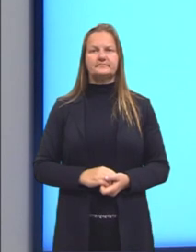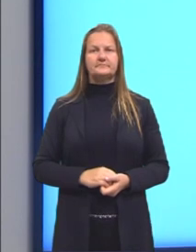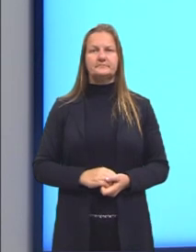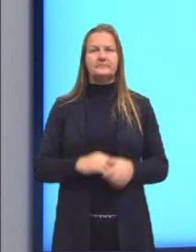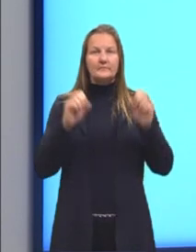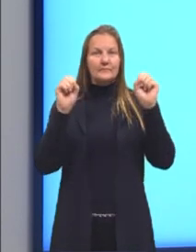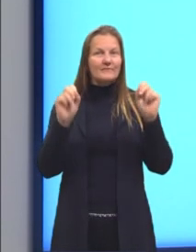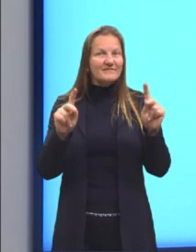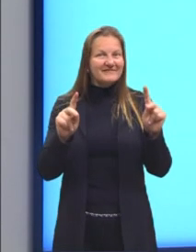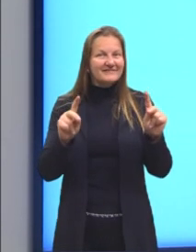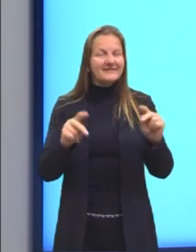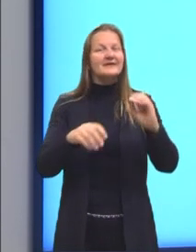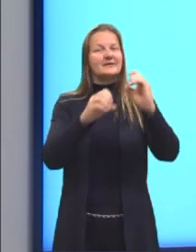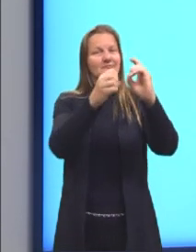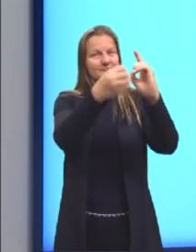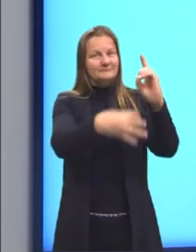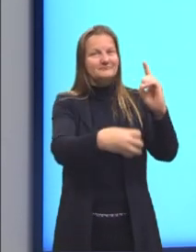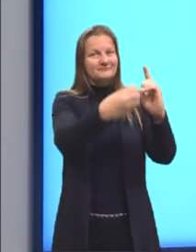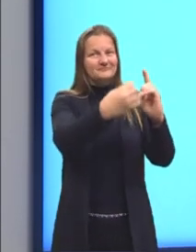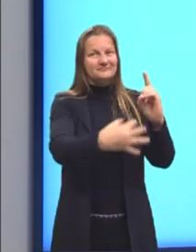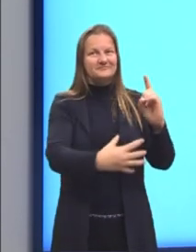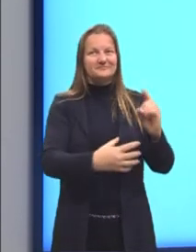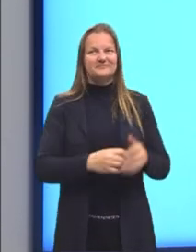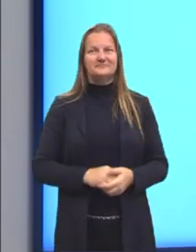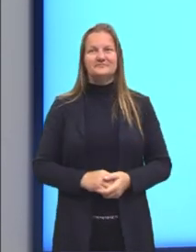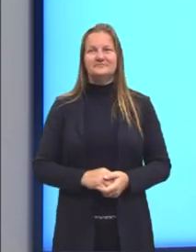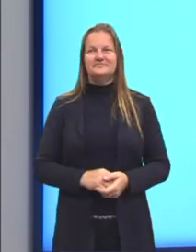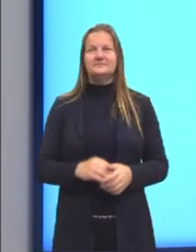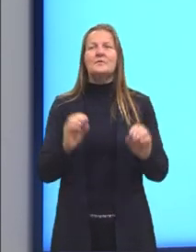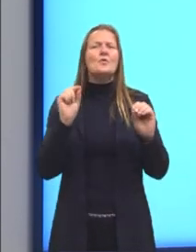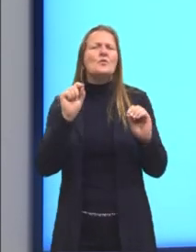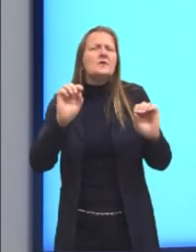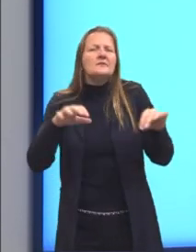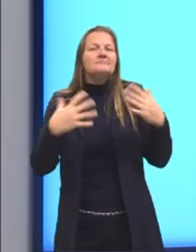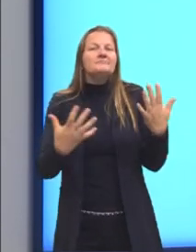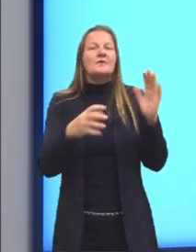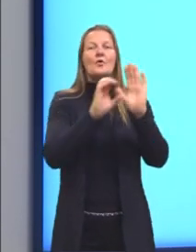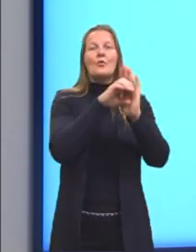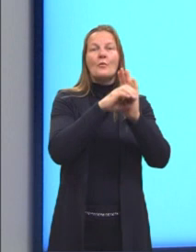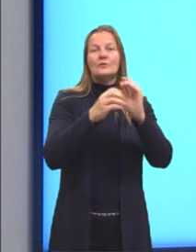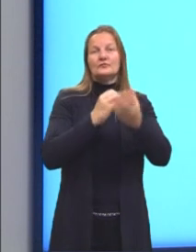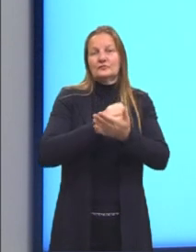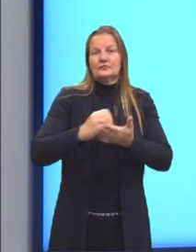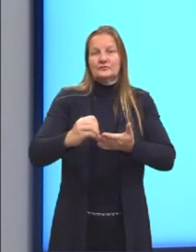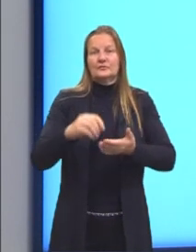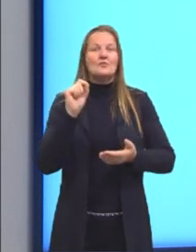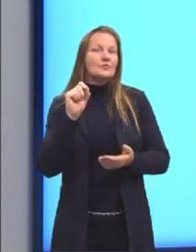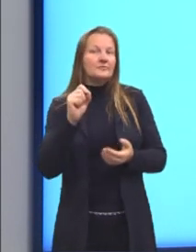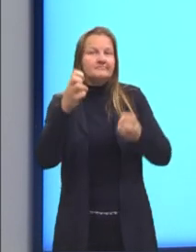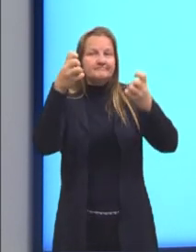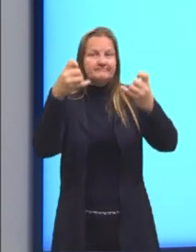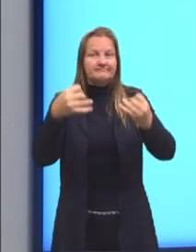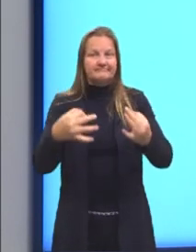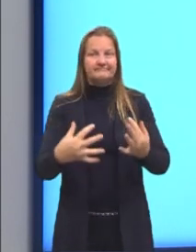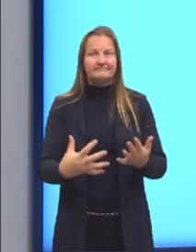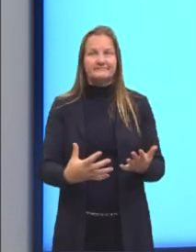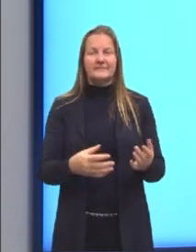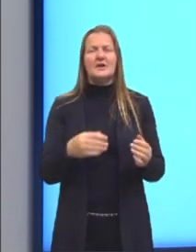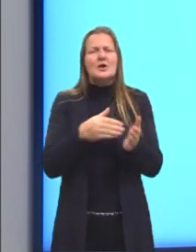Ok essa é a definição da química orgânica Então o que são esses compostos orgânicos que eu estou falando